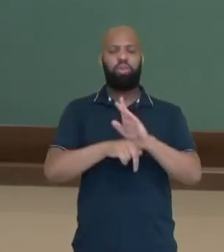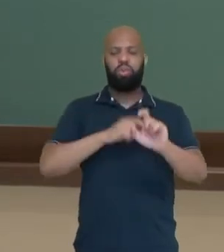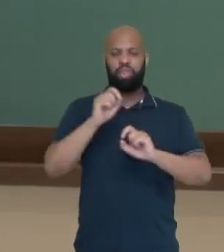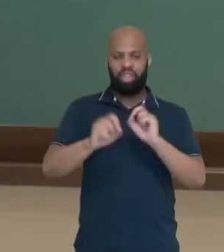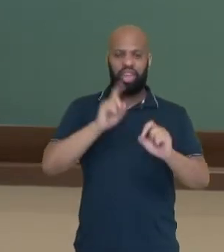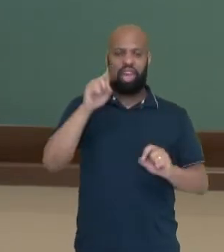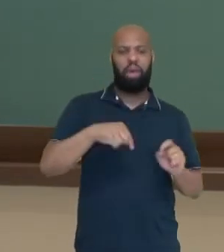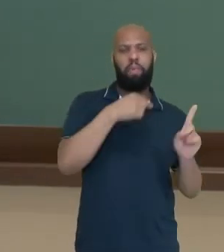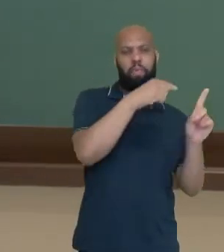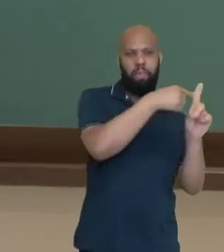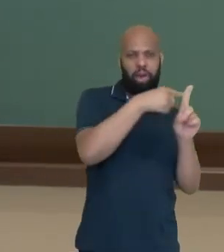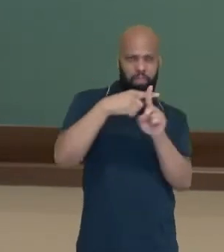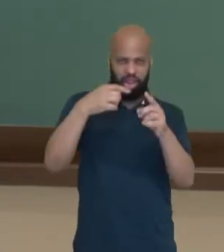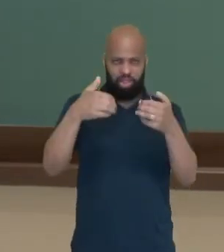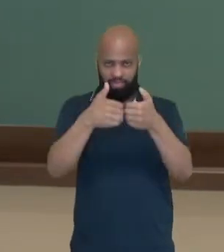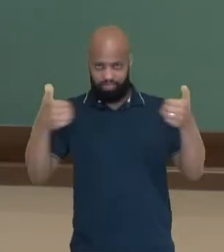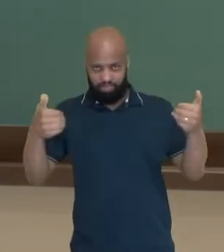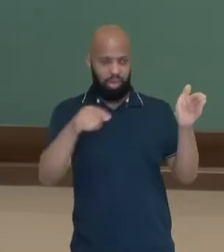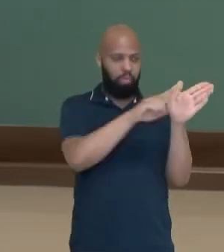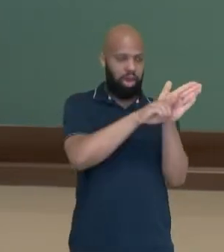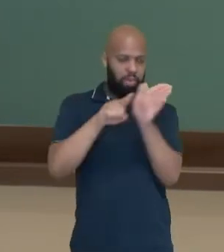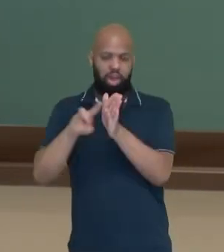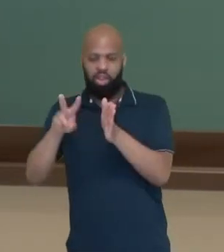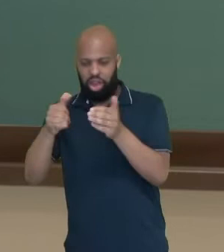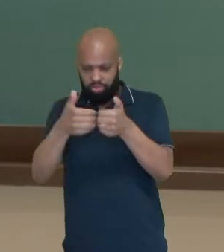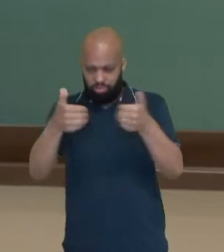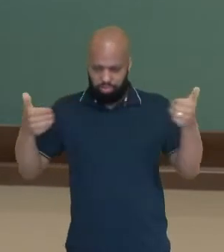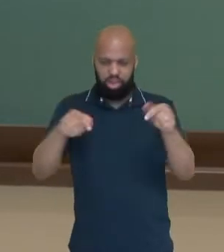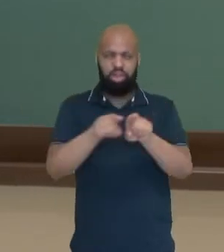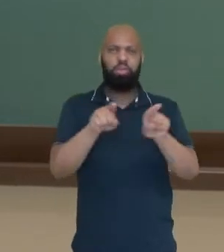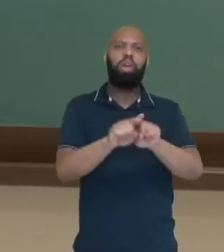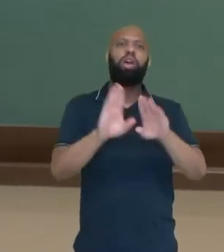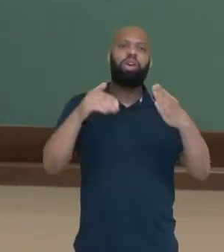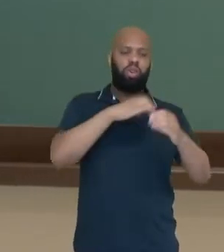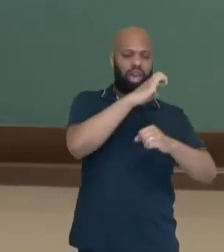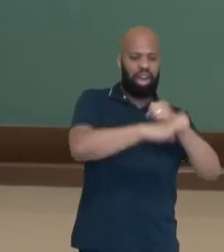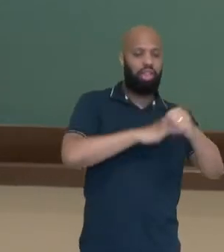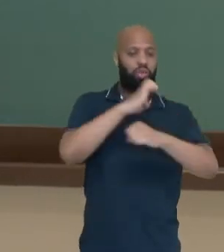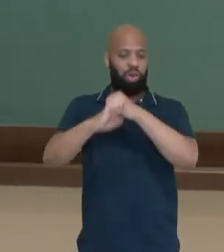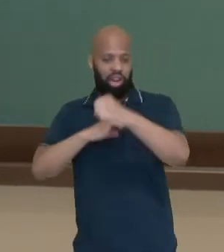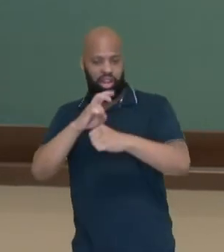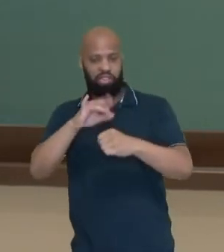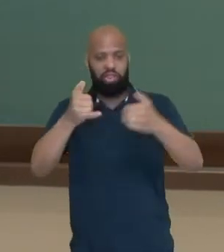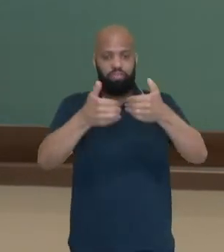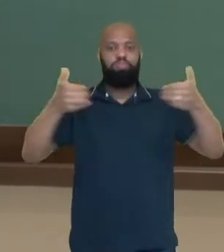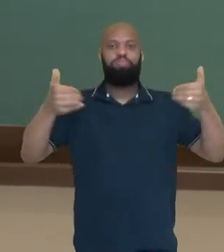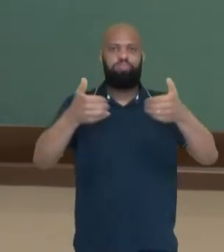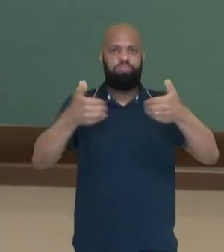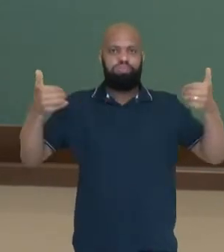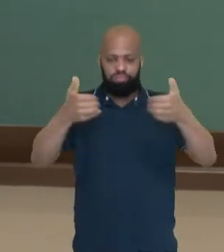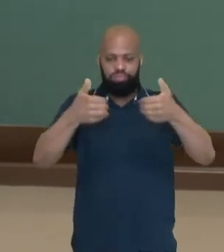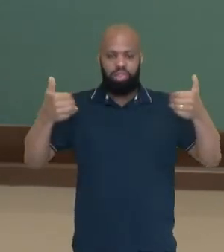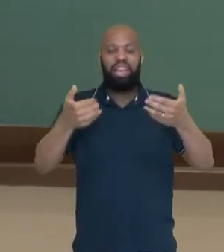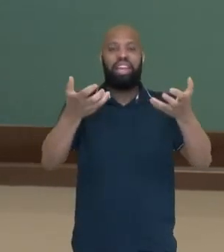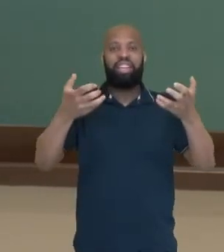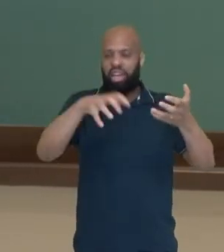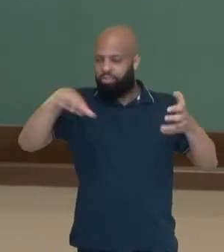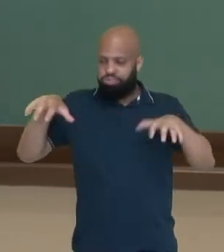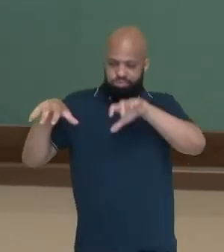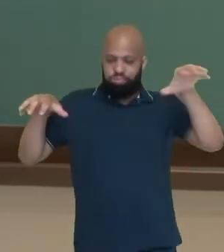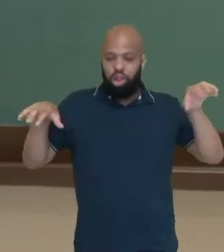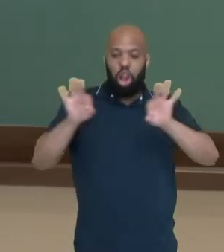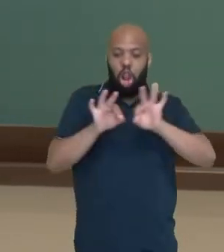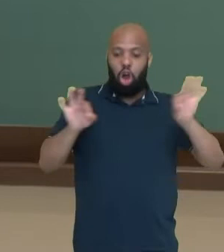se repelir, e os elétrons são cargas negativas, eles tendem a se organizar de tal forma que fiquem o mais longe possível um